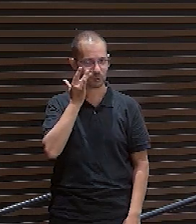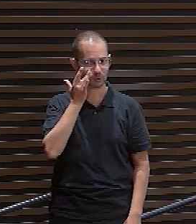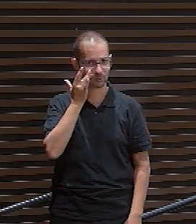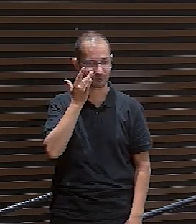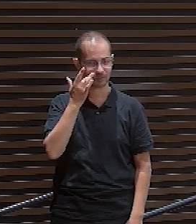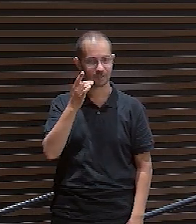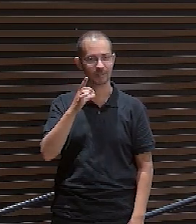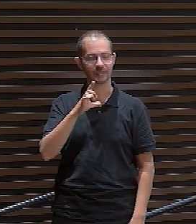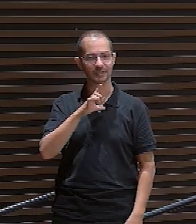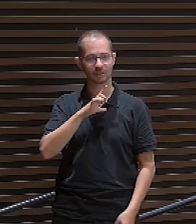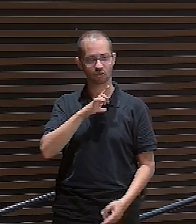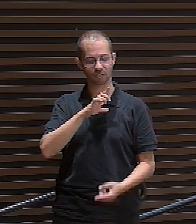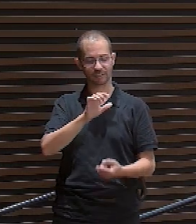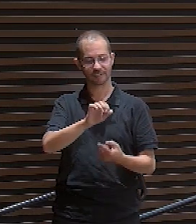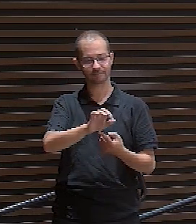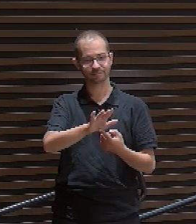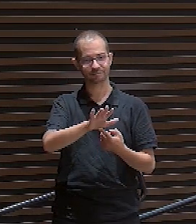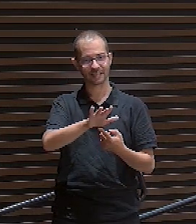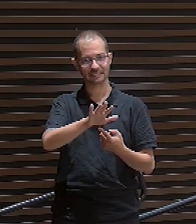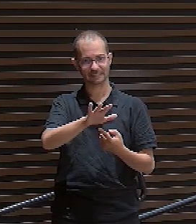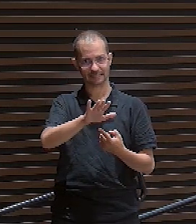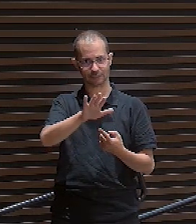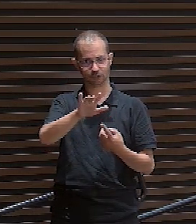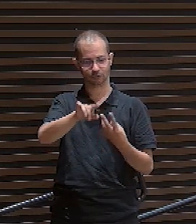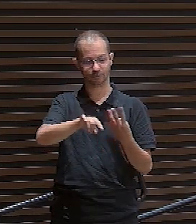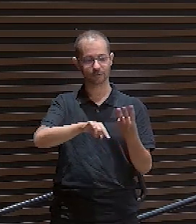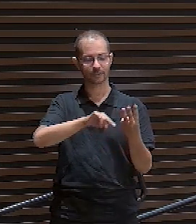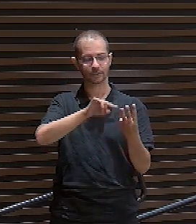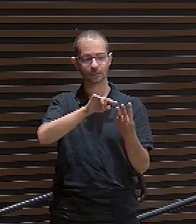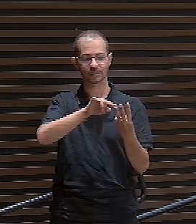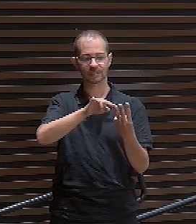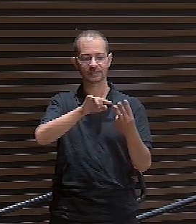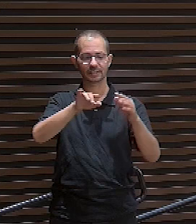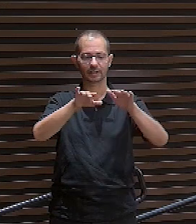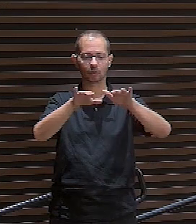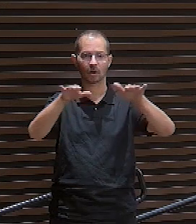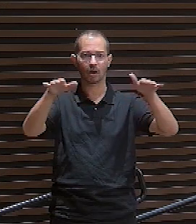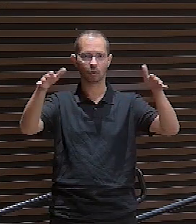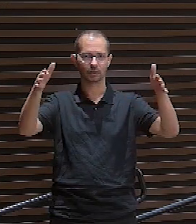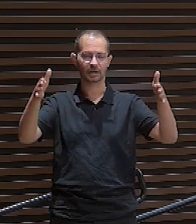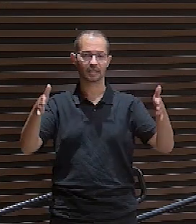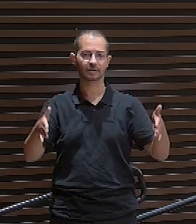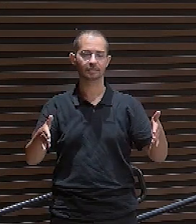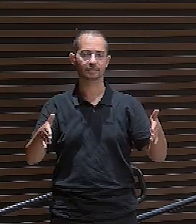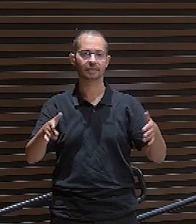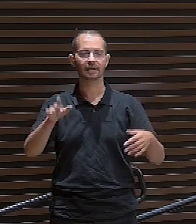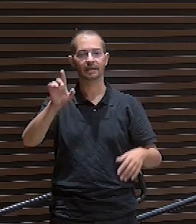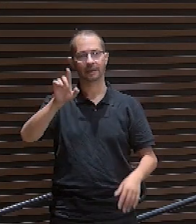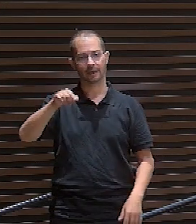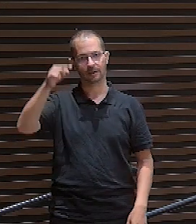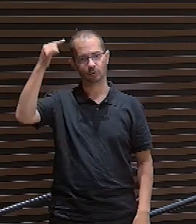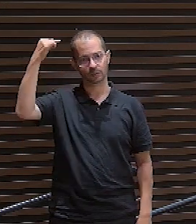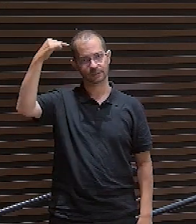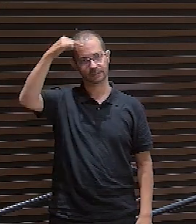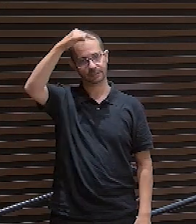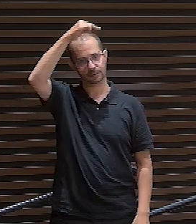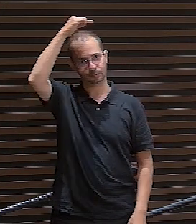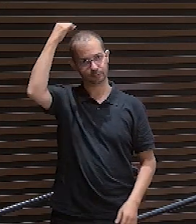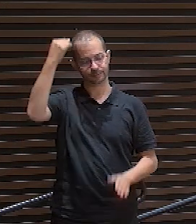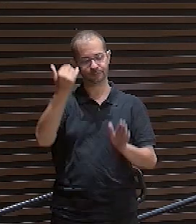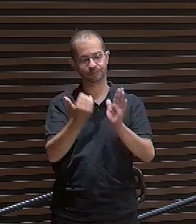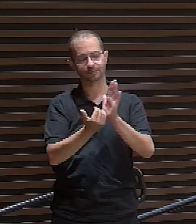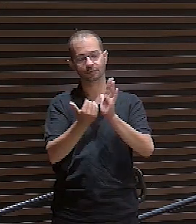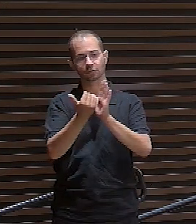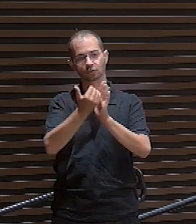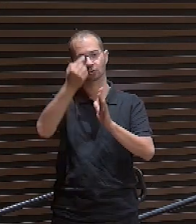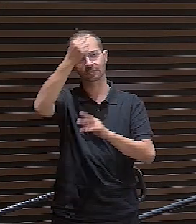o incenso. E o terceiro altar era o Santo dos Santos, onde